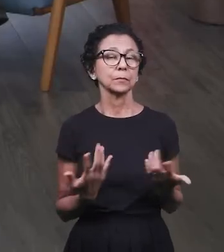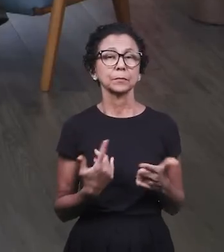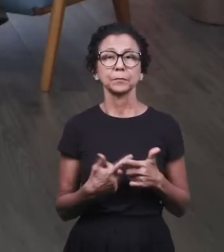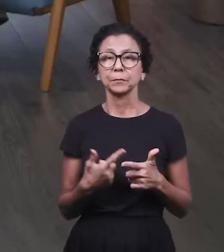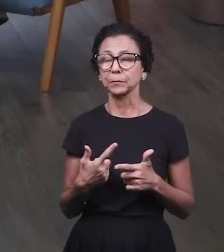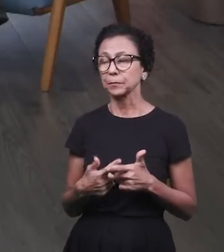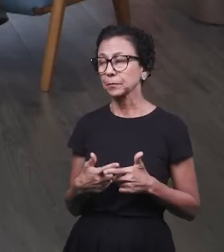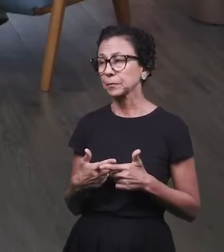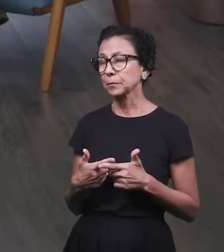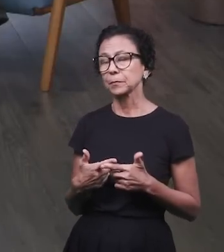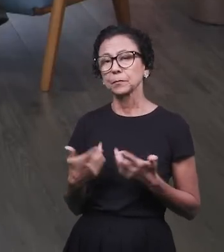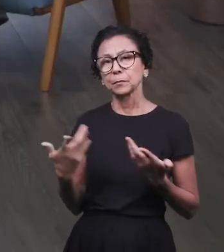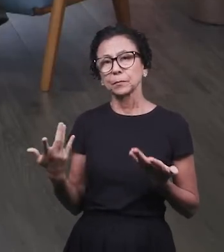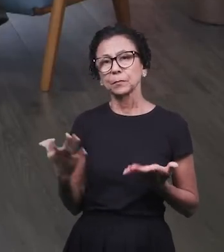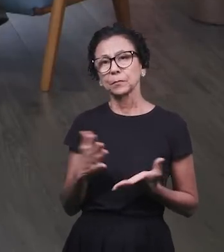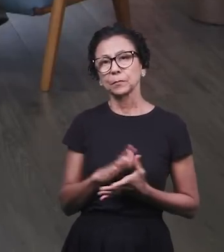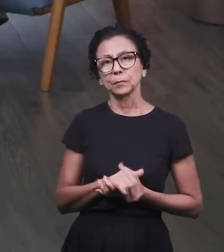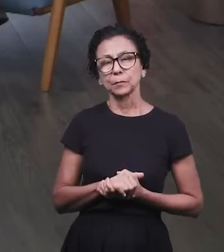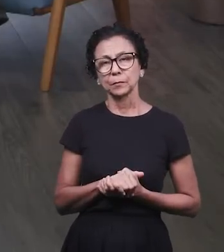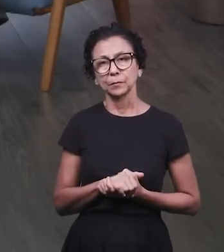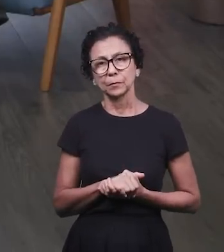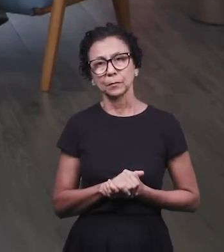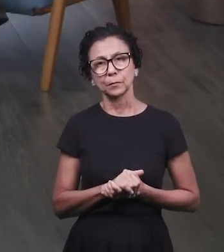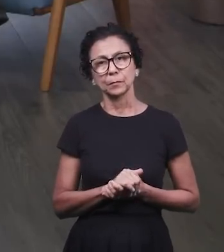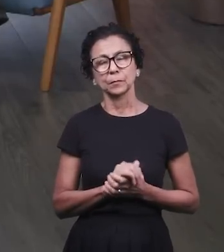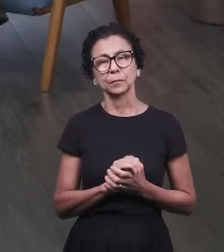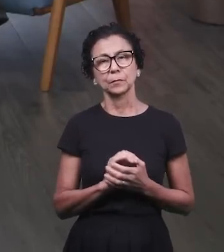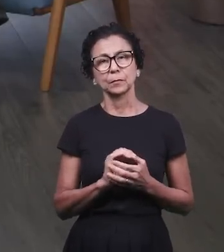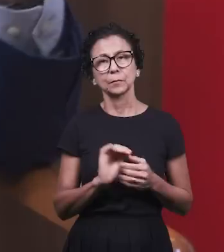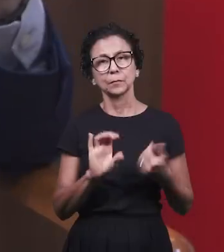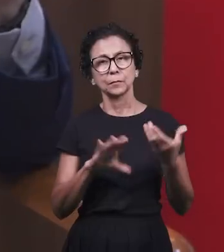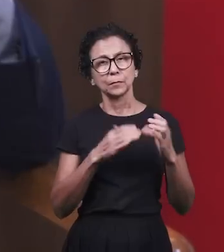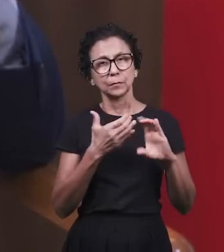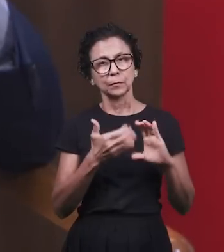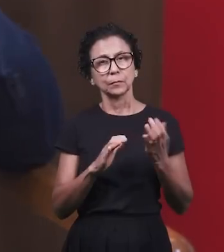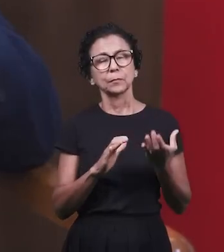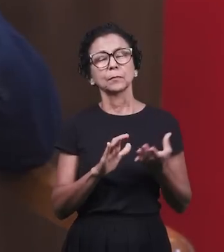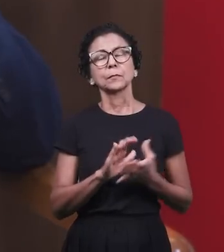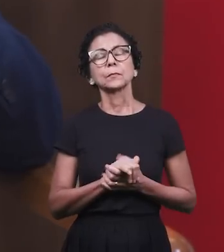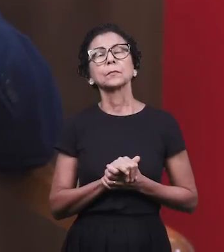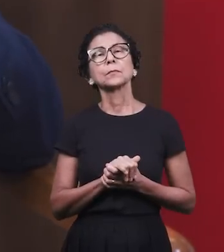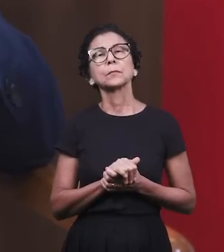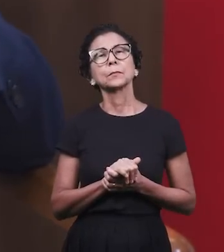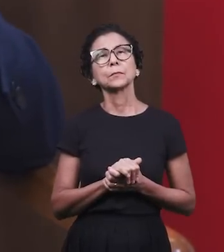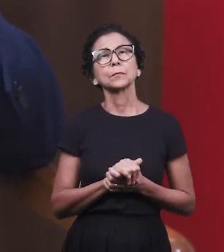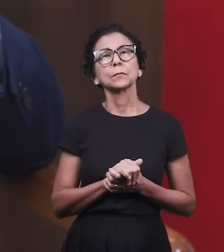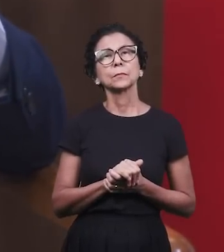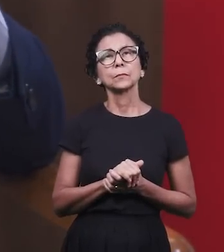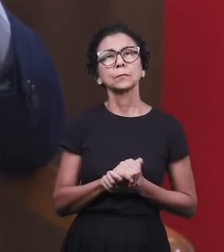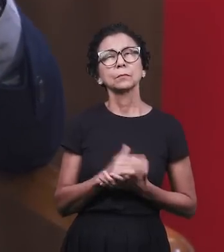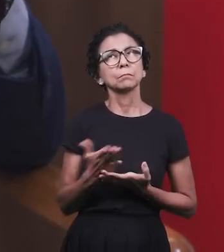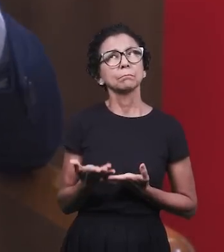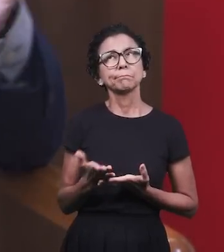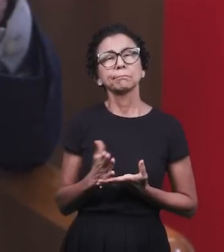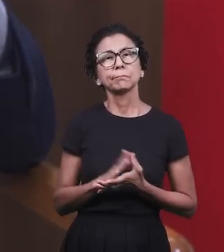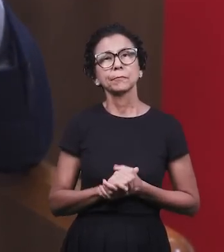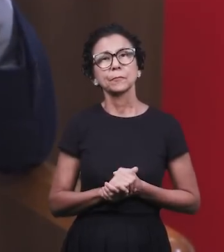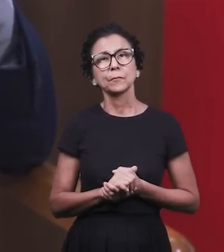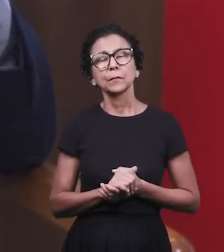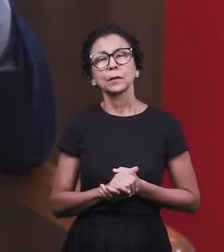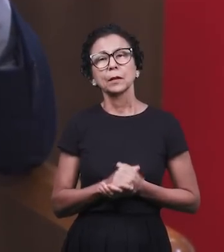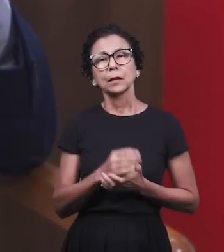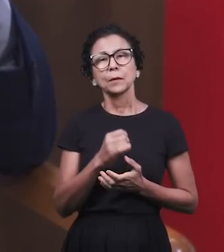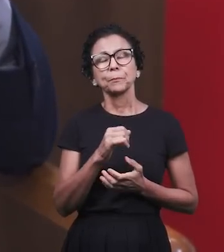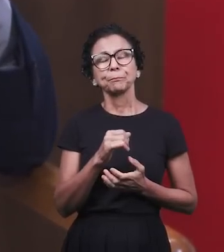porque, Josias e Daniel, como o livro de Cantares, antes, você lê a Bíblia, digamos, você abre um